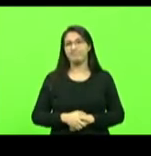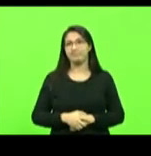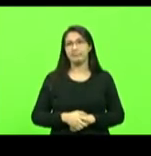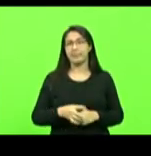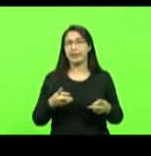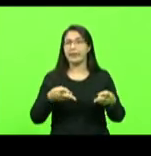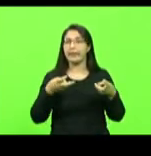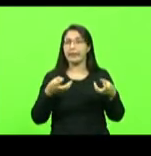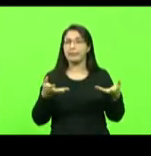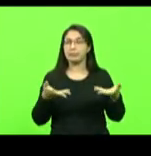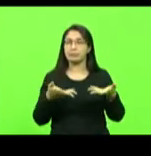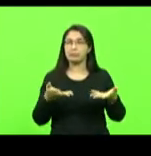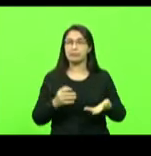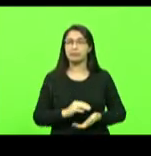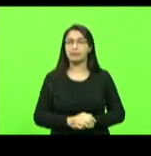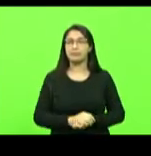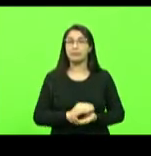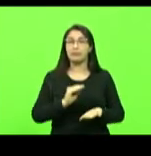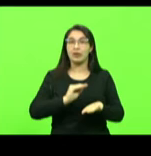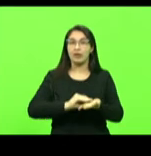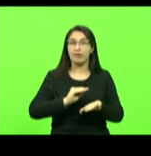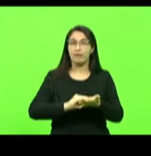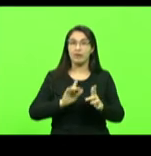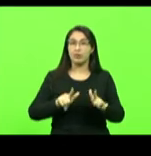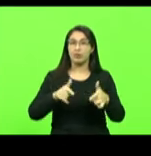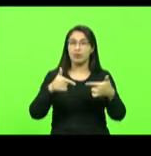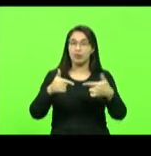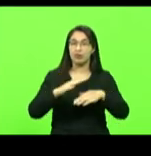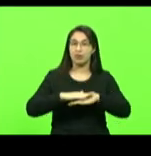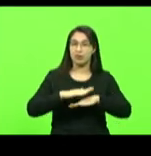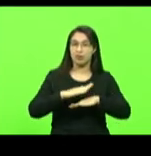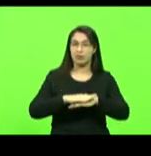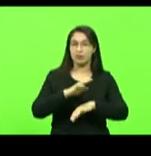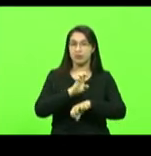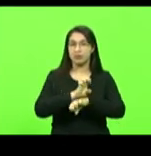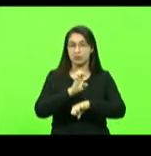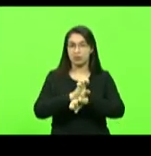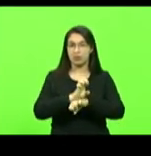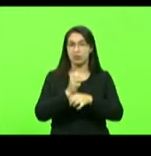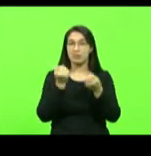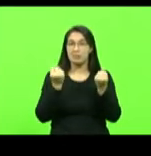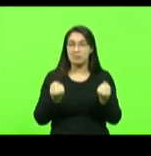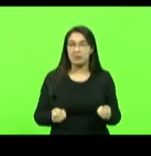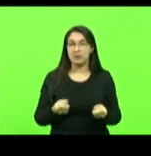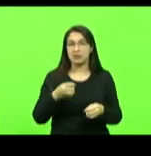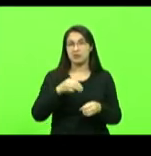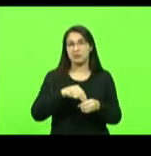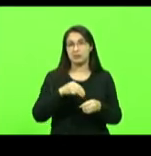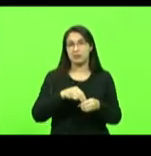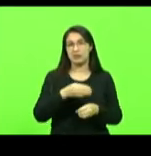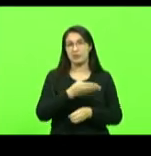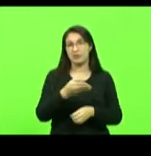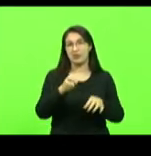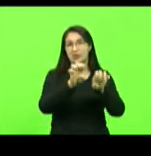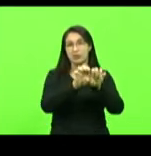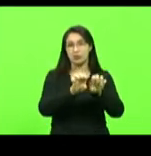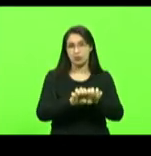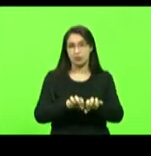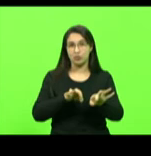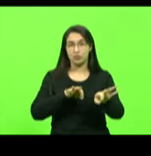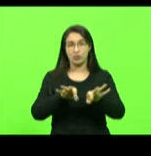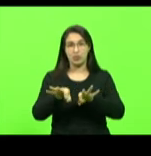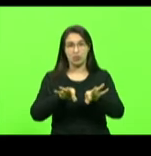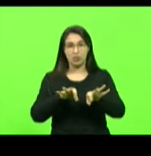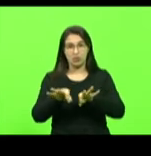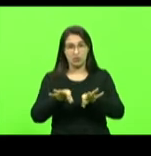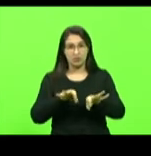isso, né? A falta de ação estadual sobrecarrega, mais uma vez, os municípios, que em sua estrutura organizada